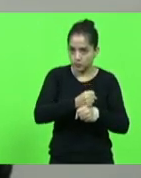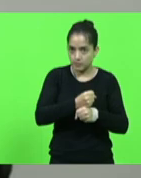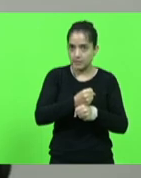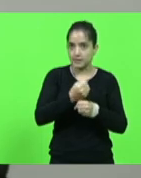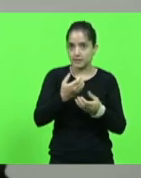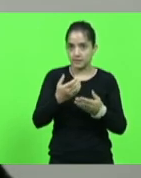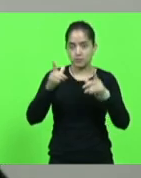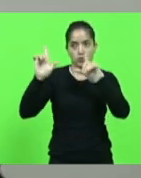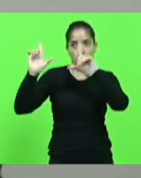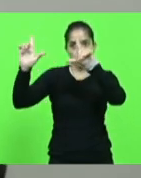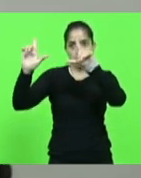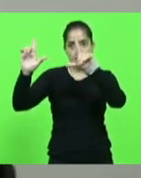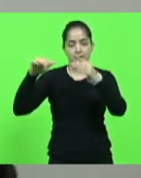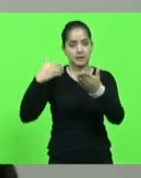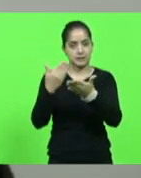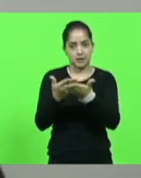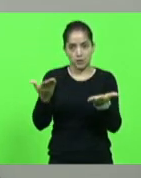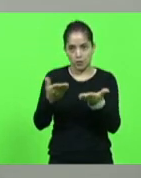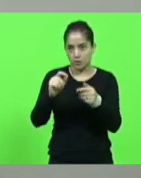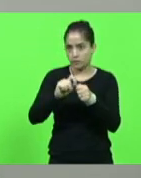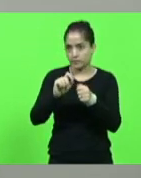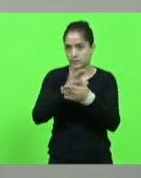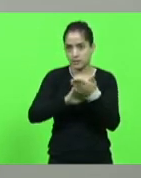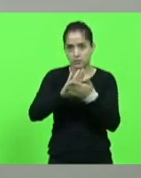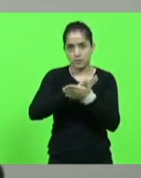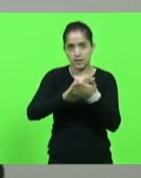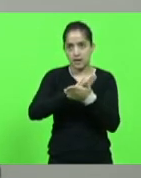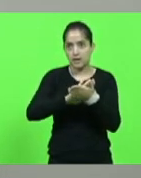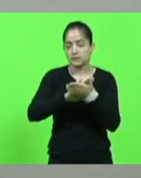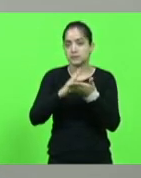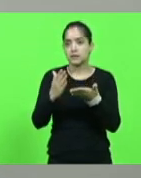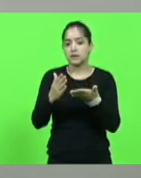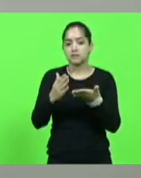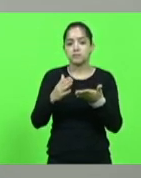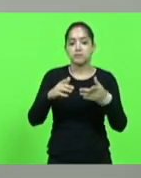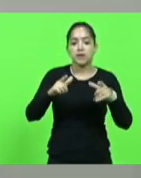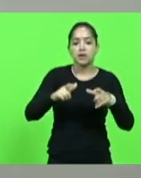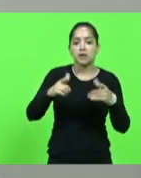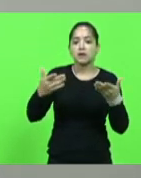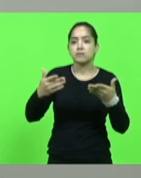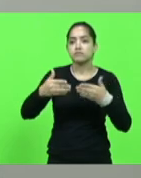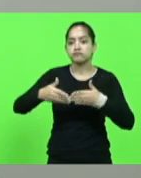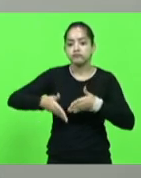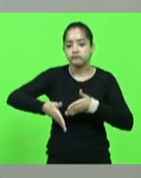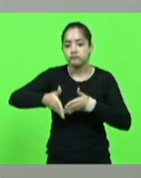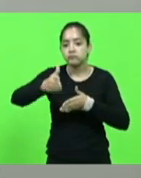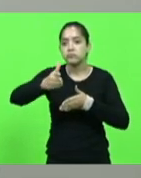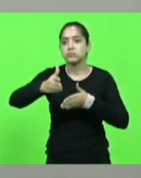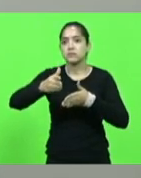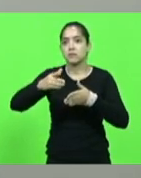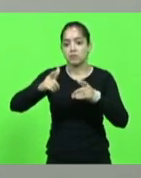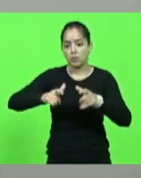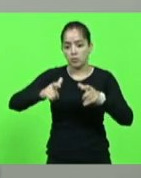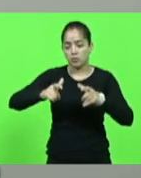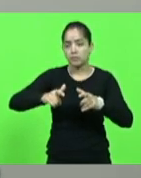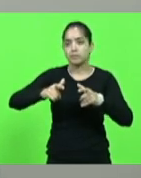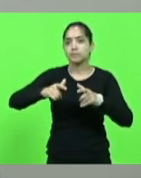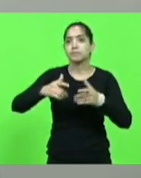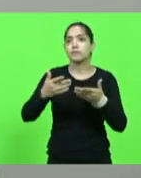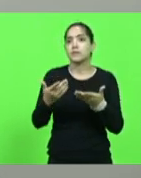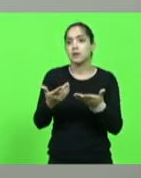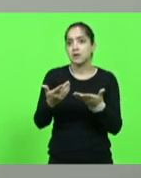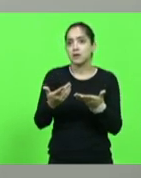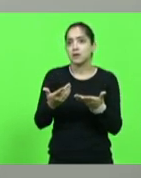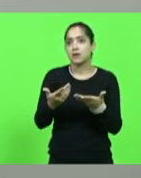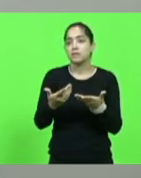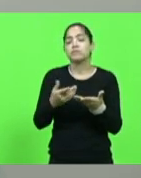uma placa e até agora nada. O pessoal passa e cadê a faixa elevada? Só que nós precisamos, e aí eu cobrei novamente